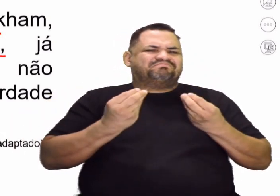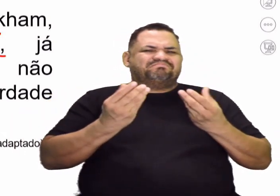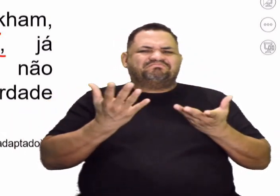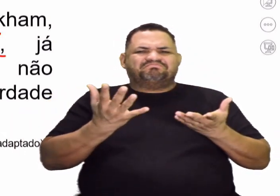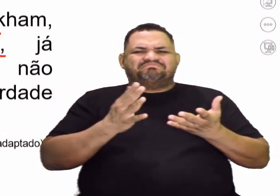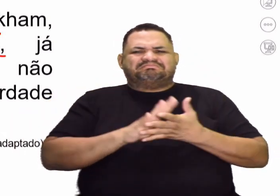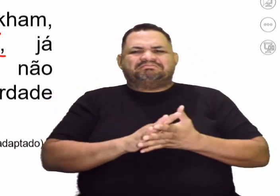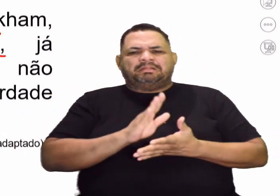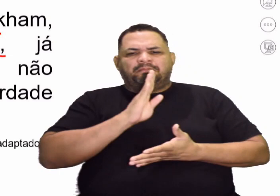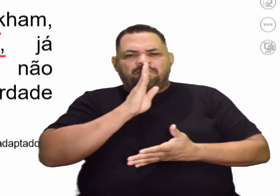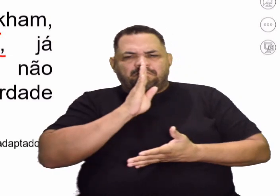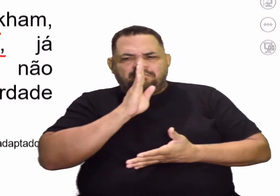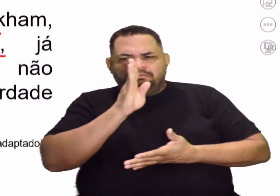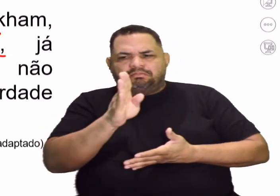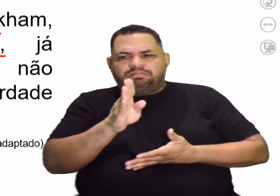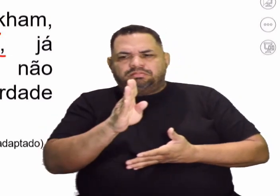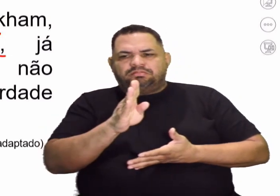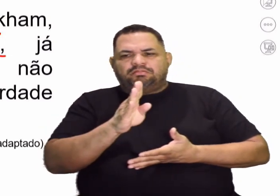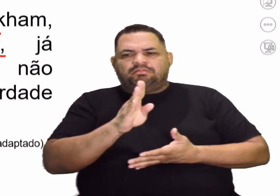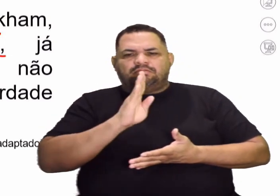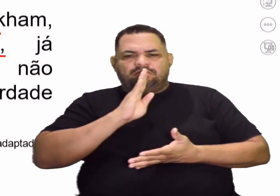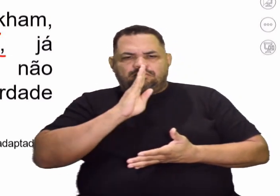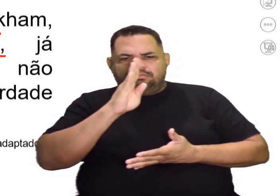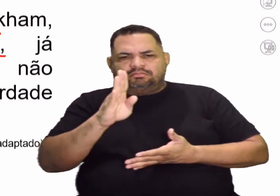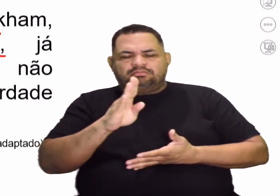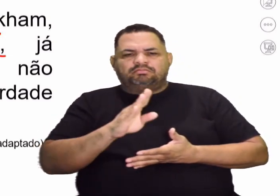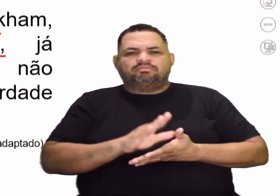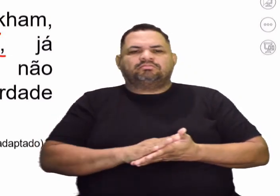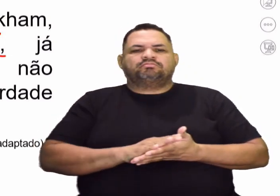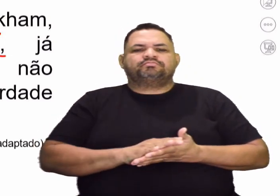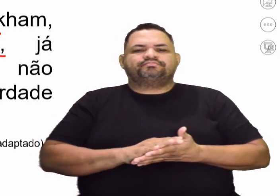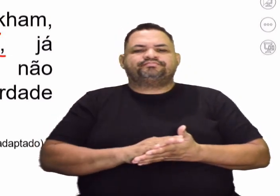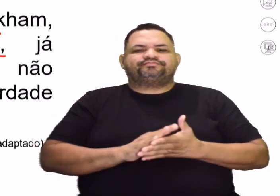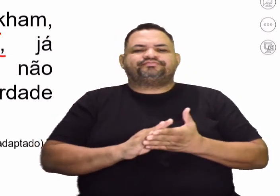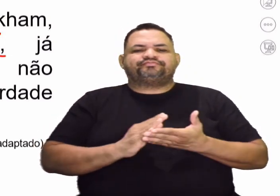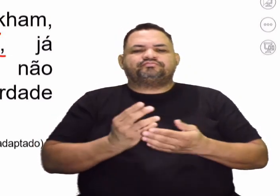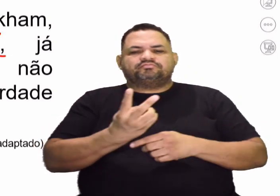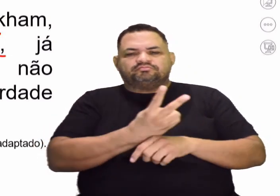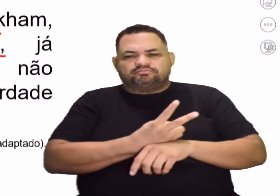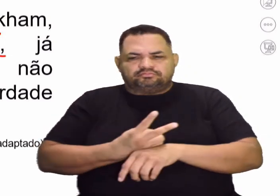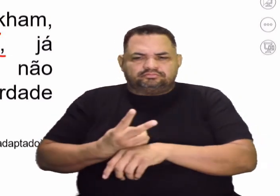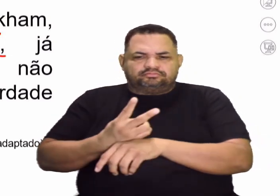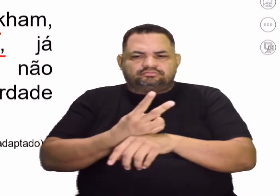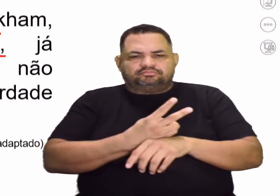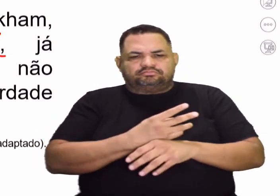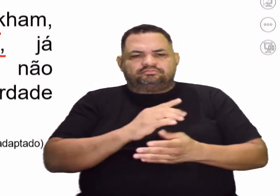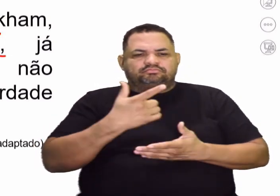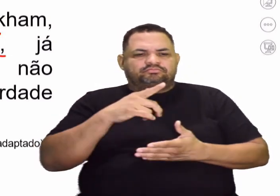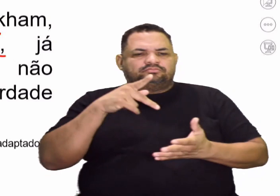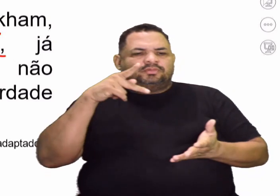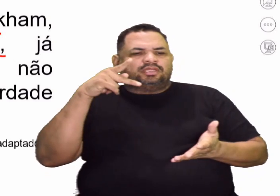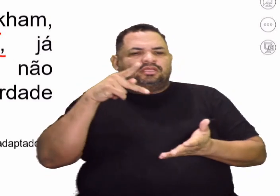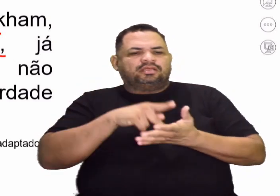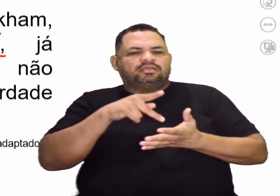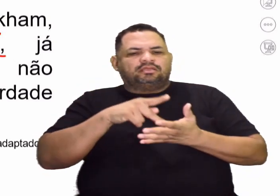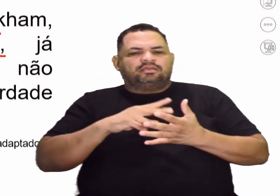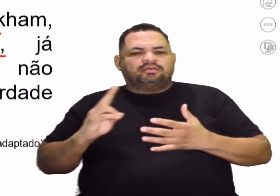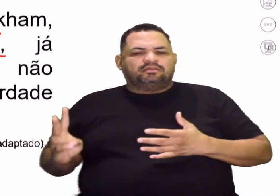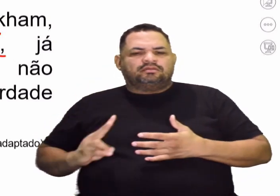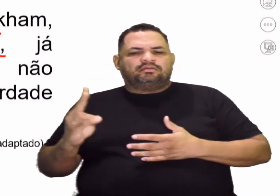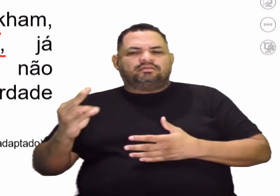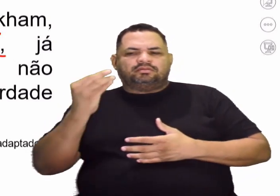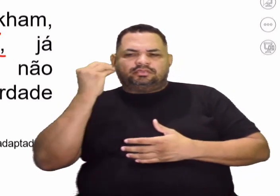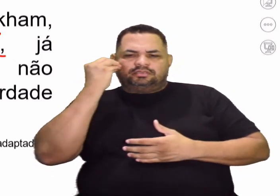um exagero, né? Extrema. De busca independente de verdade e valorização de experiência